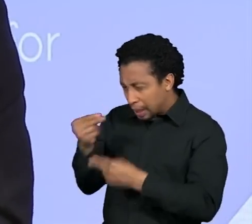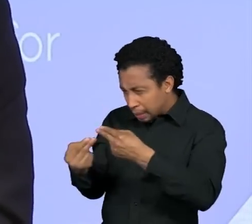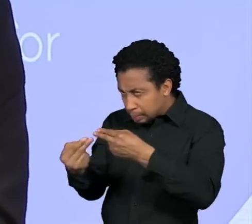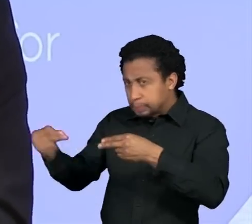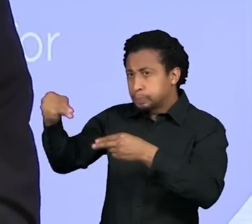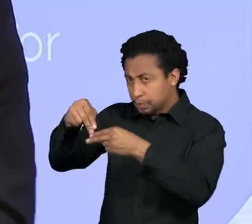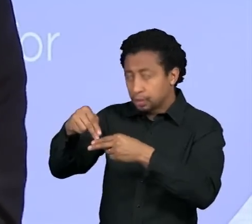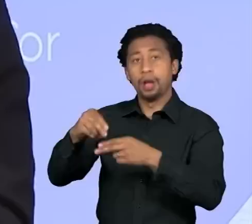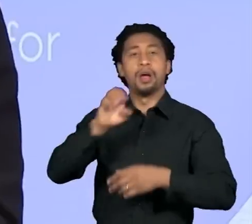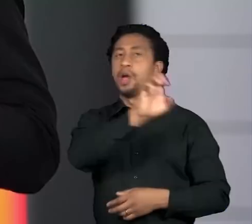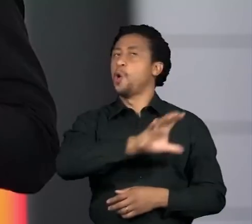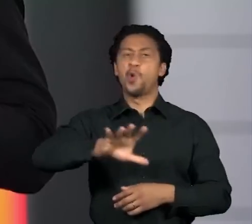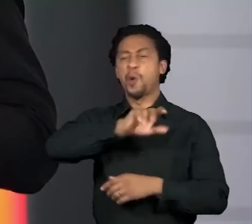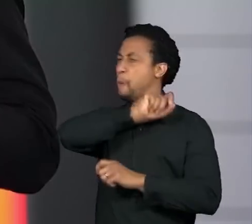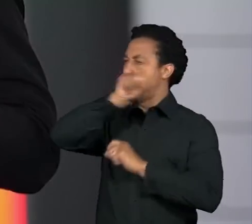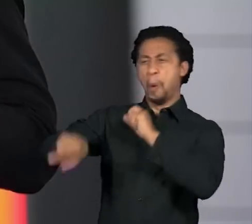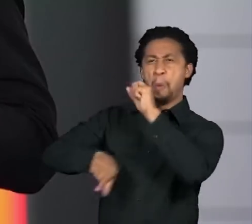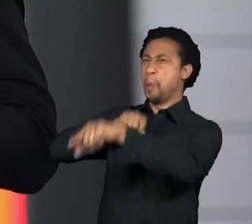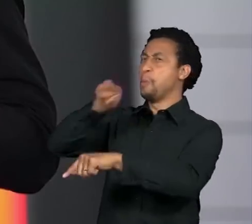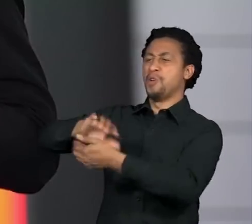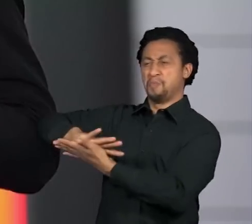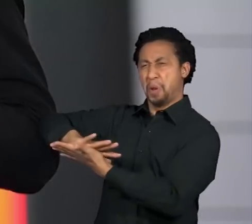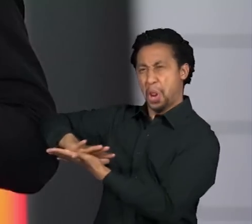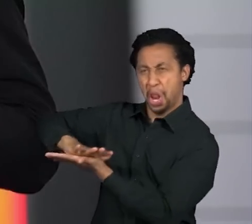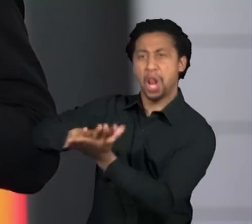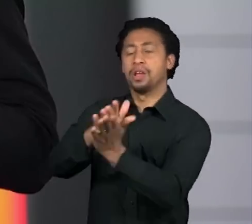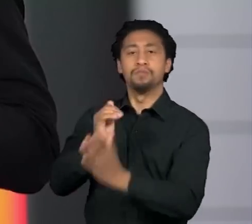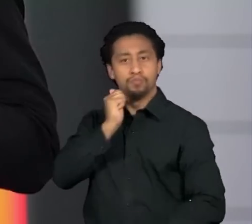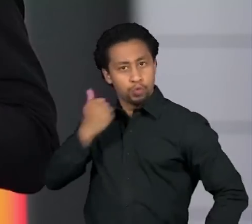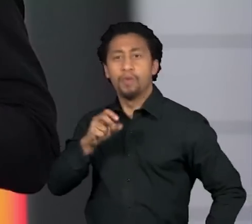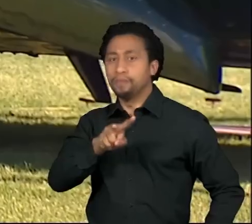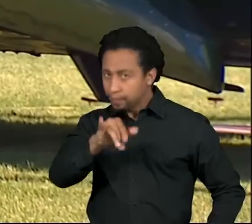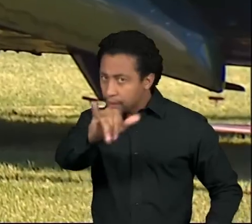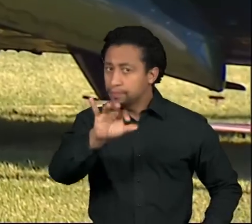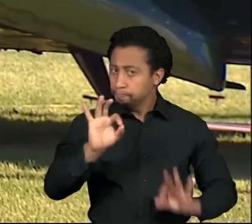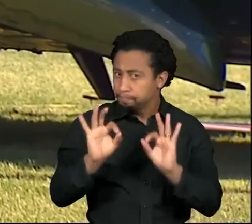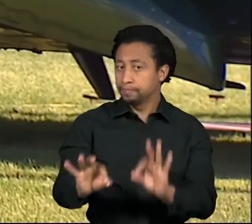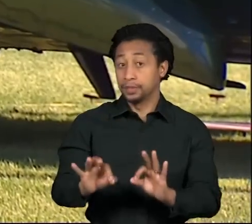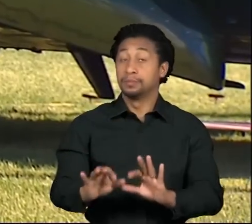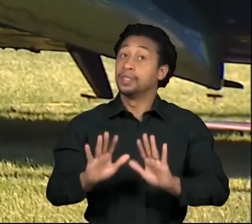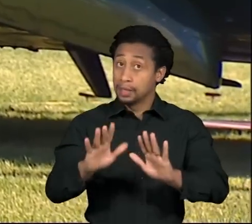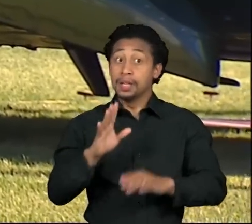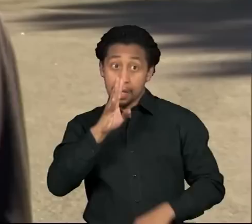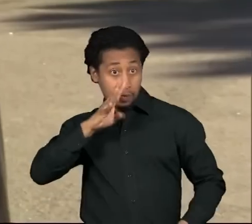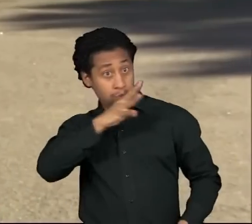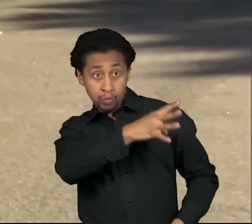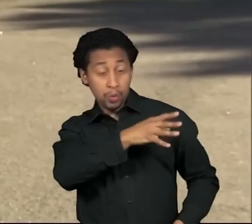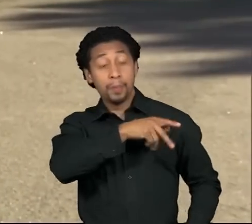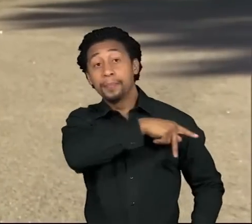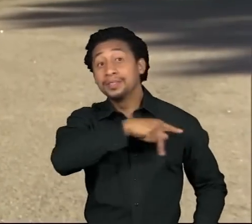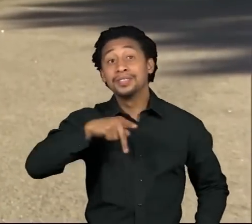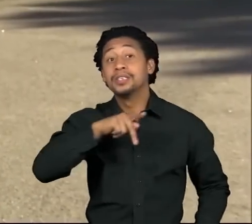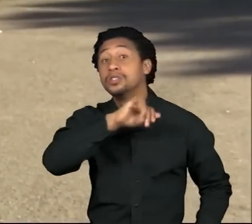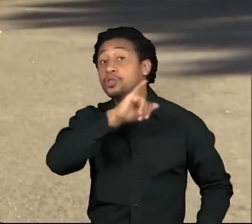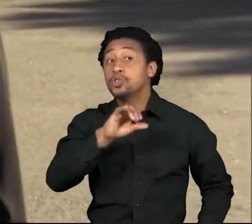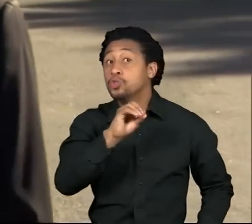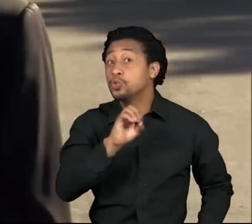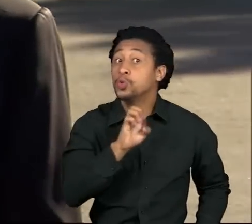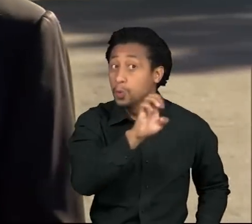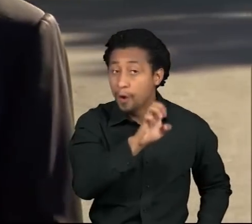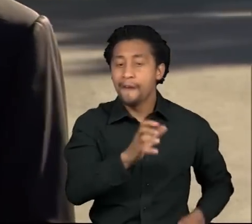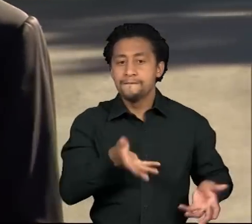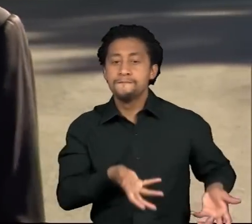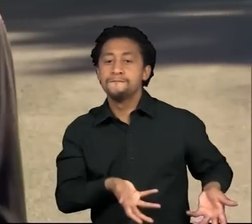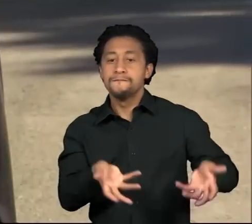aniquilar o exército de Moscou. O porta-voz do Kremlin, Dmitry Peskov, acusou o presidente Joe Biden de alimentar boatos sobre